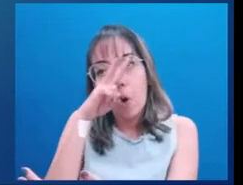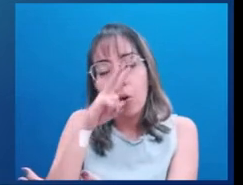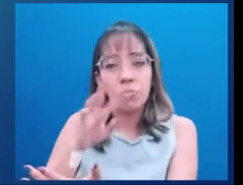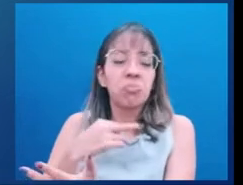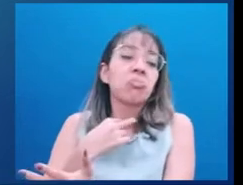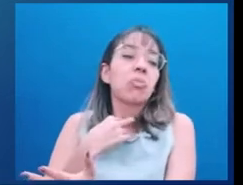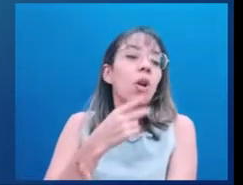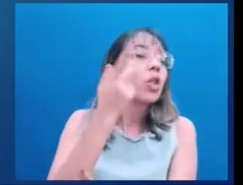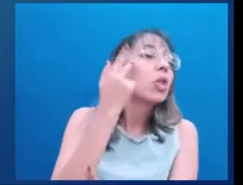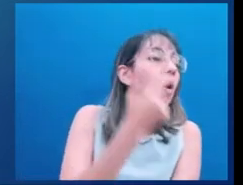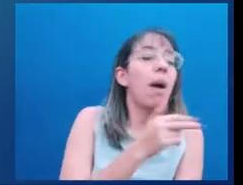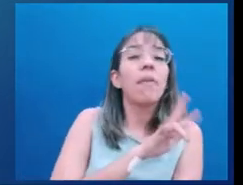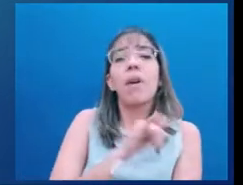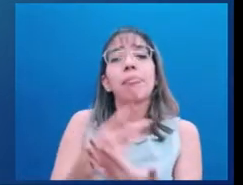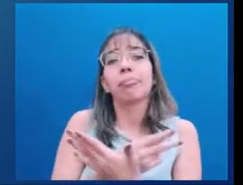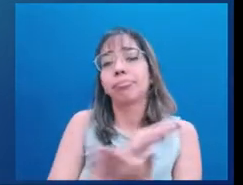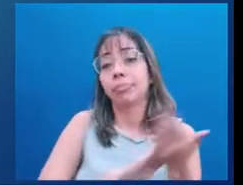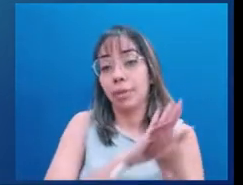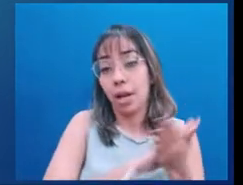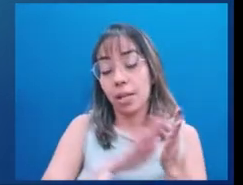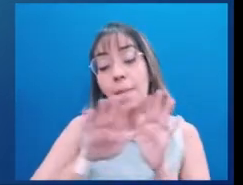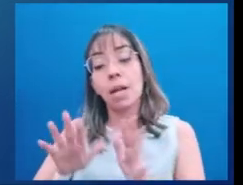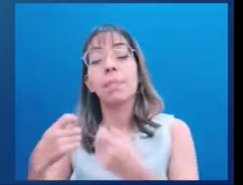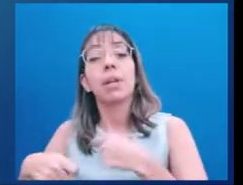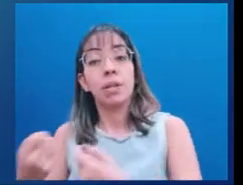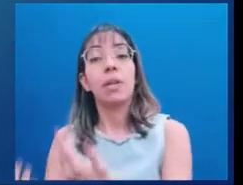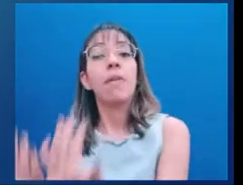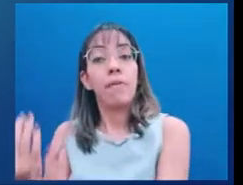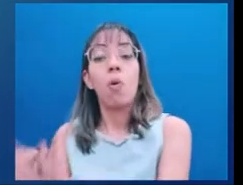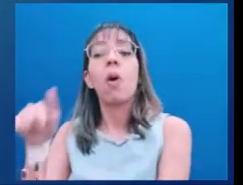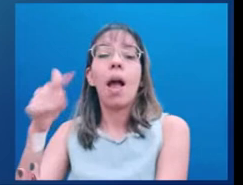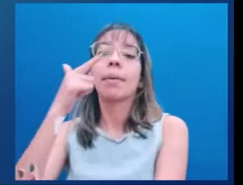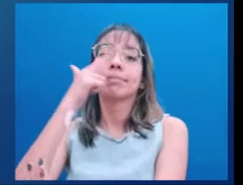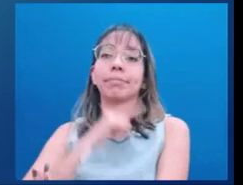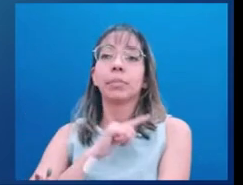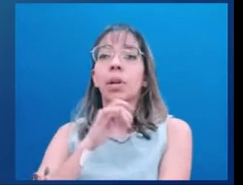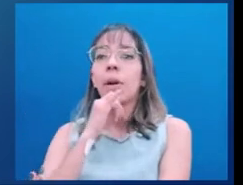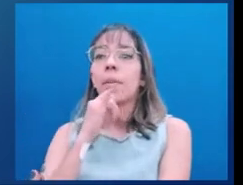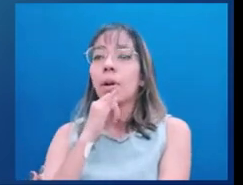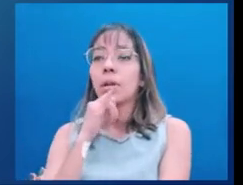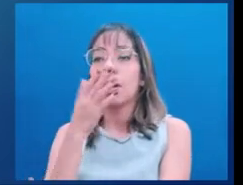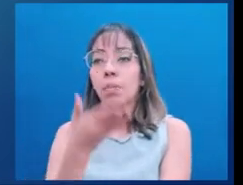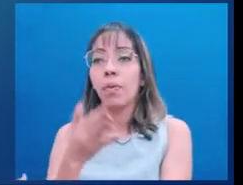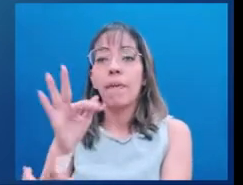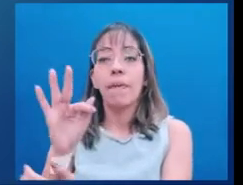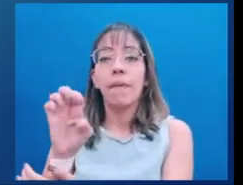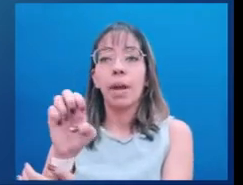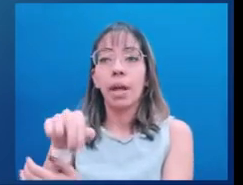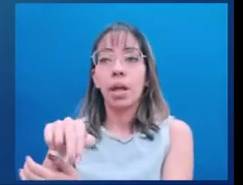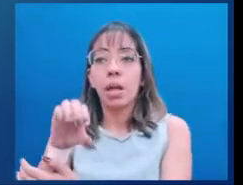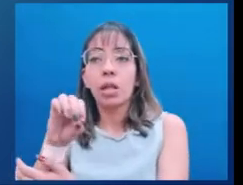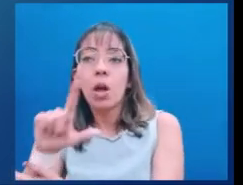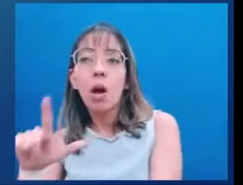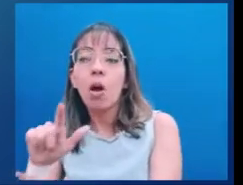não é a temperatura ambiente, né? Ela tem que ter um aquecimento para daí se tornar inflamável, como solução de formaldeído,